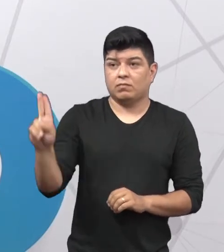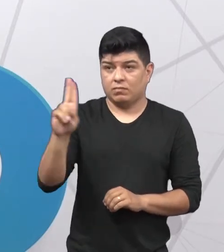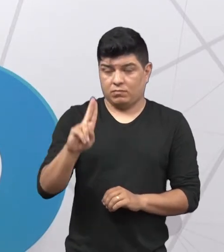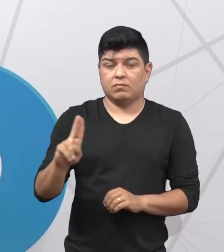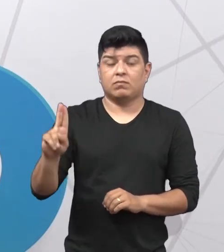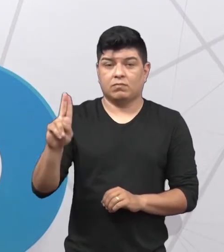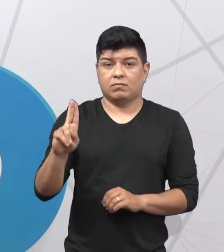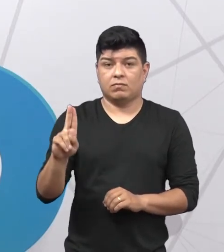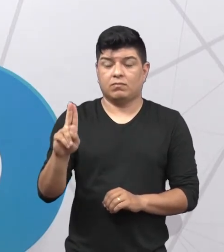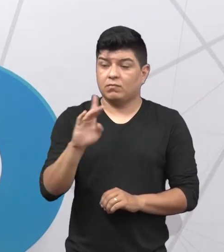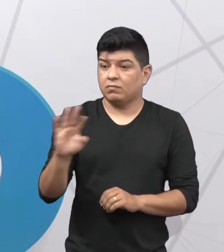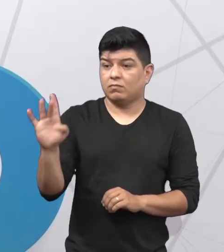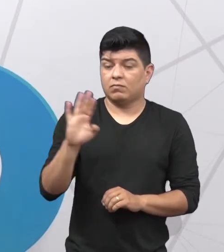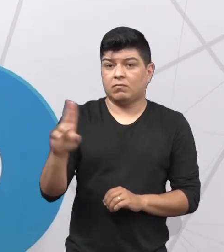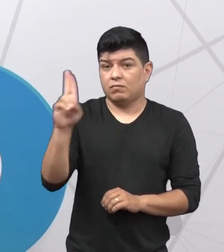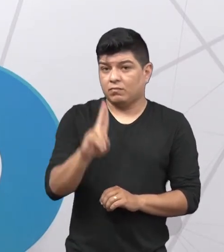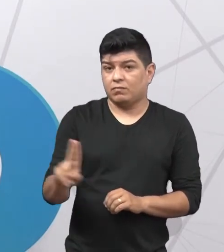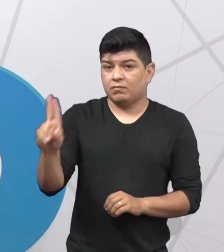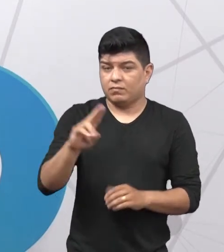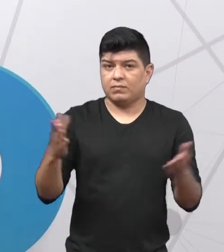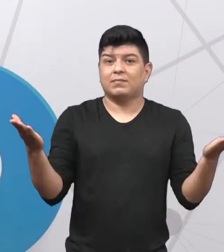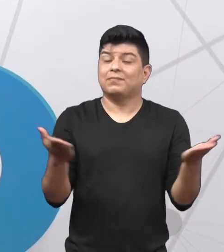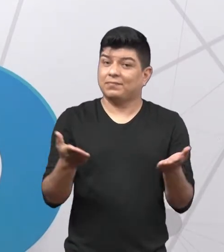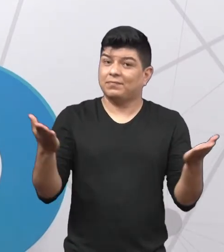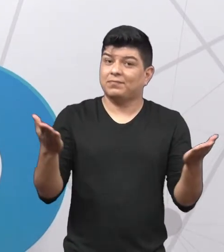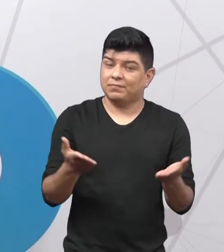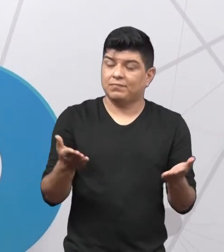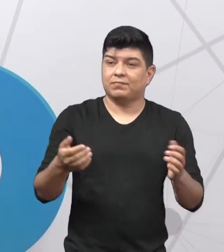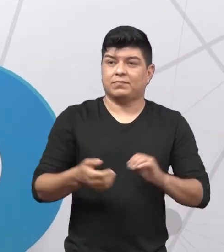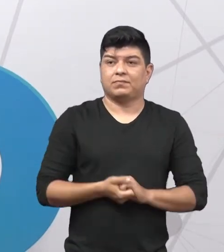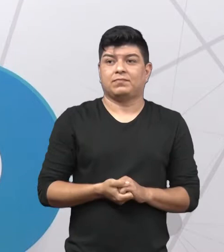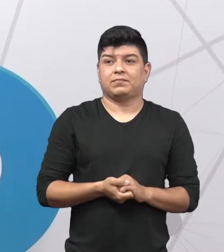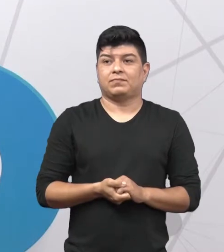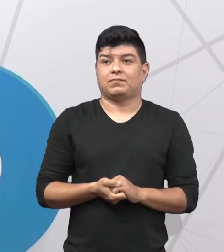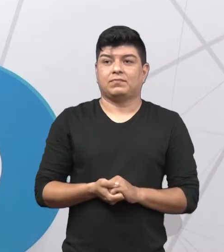que nós utilizamos hoje em dia, tá?